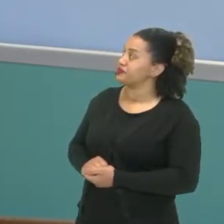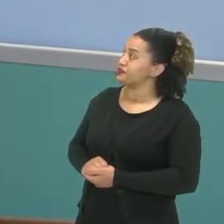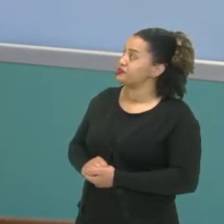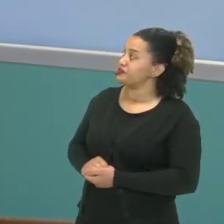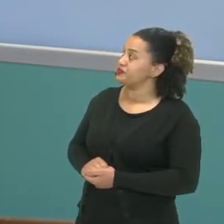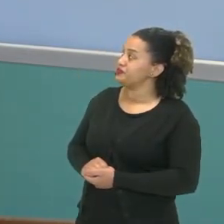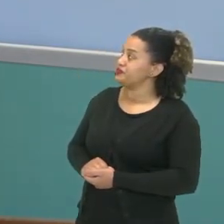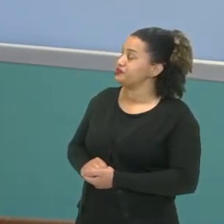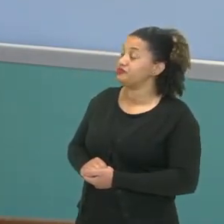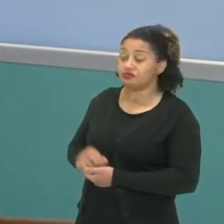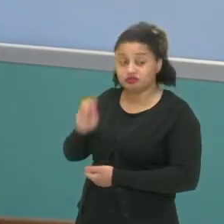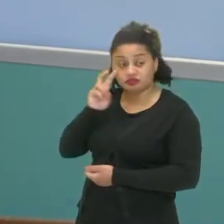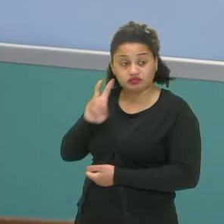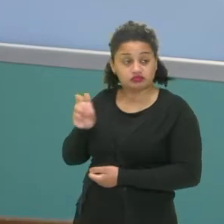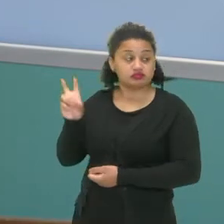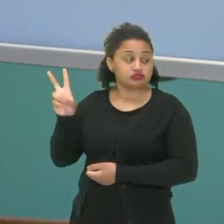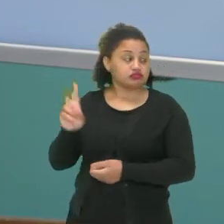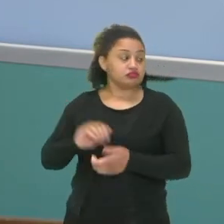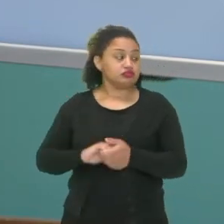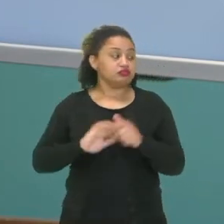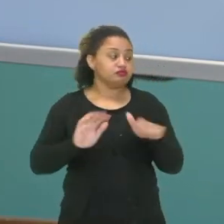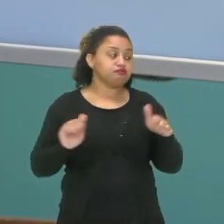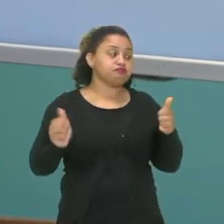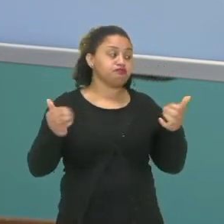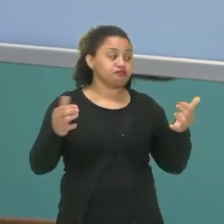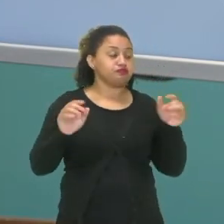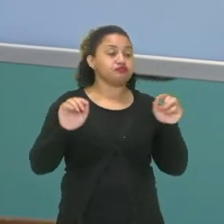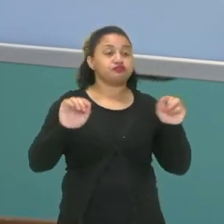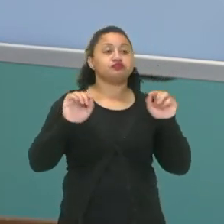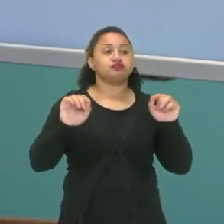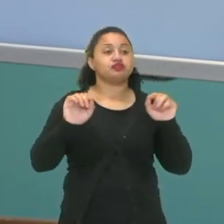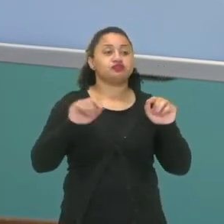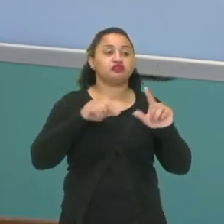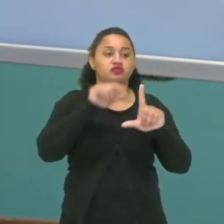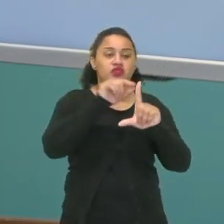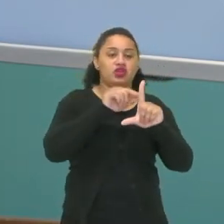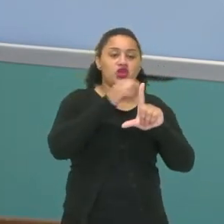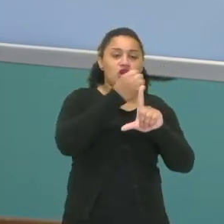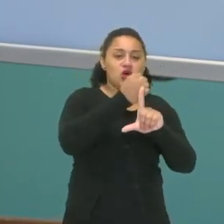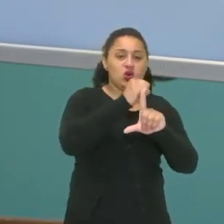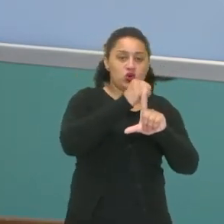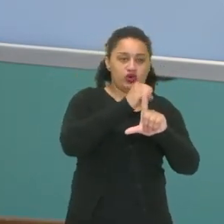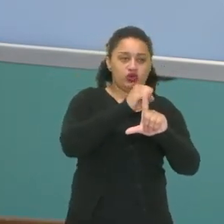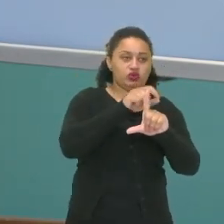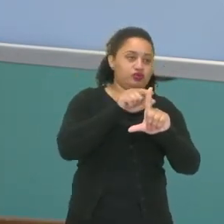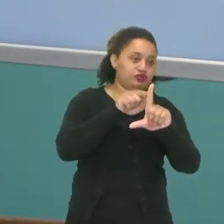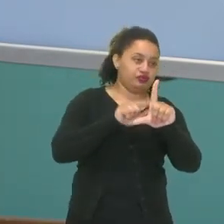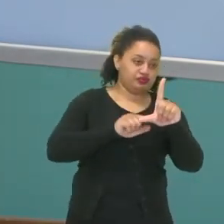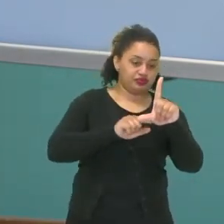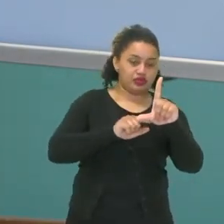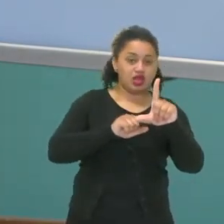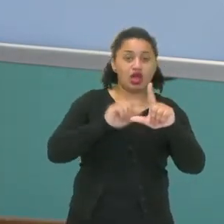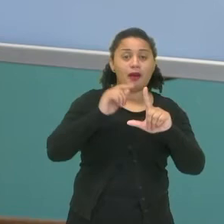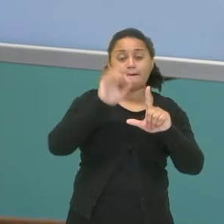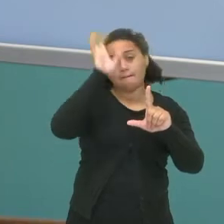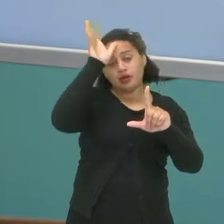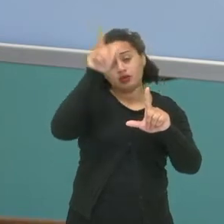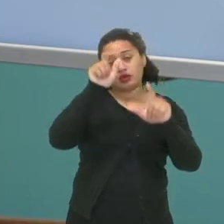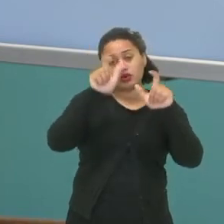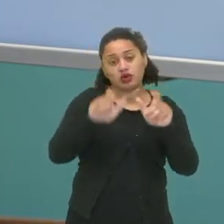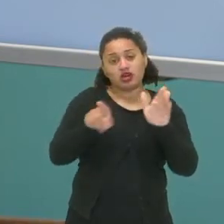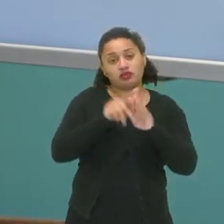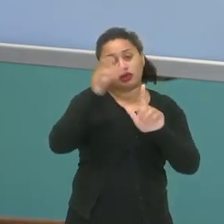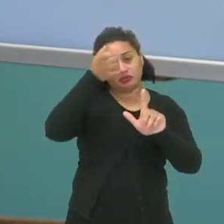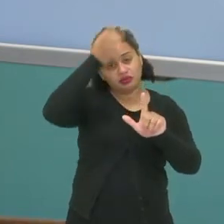posição 8. O nosso posto da polícia, ali dos bombeiros, está em 0, 0. E aqui, que